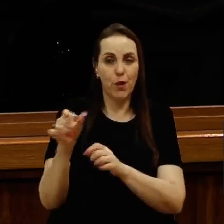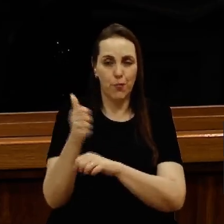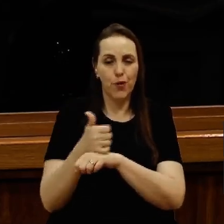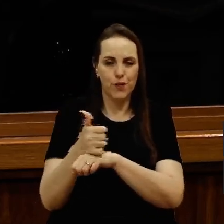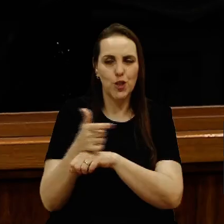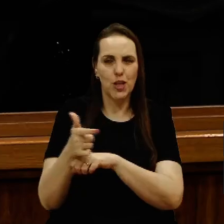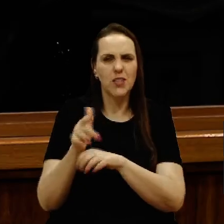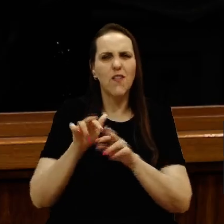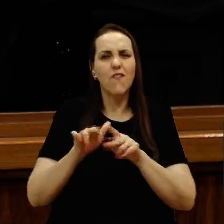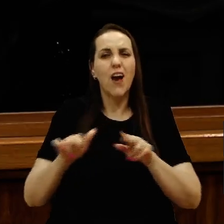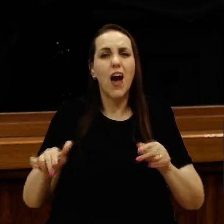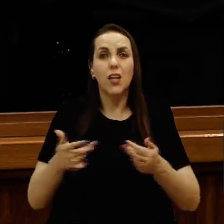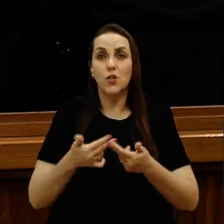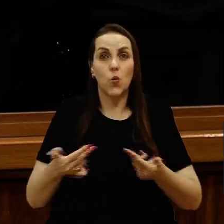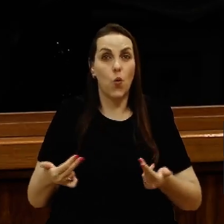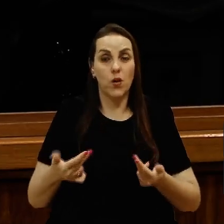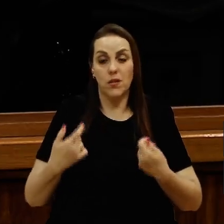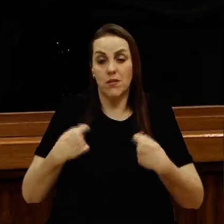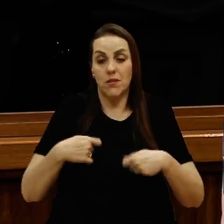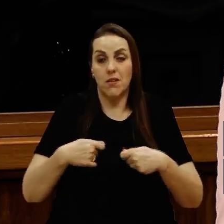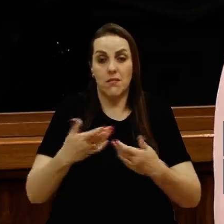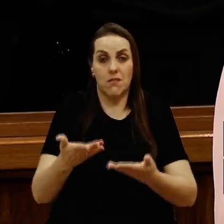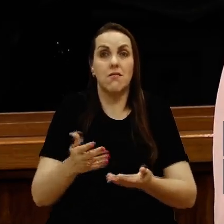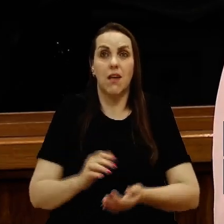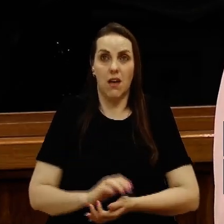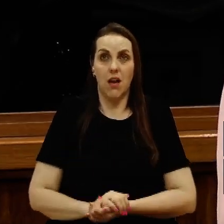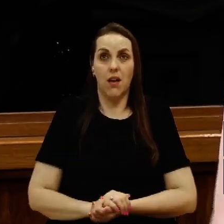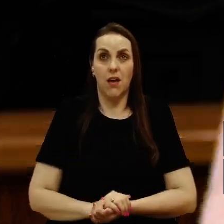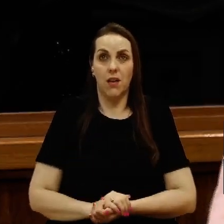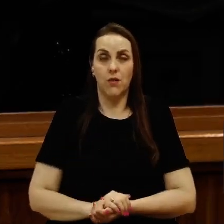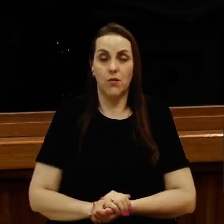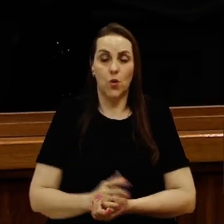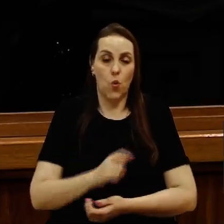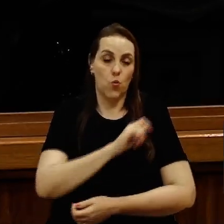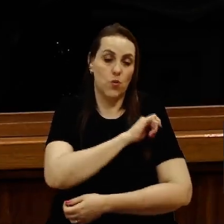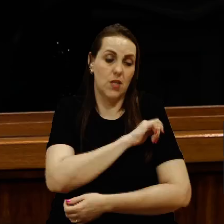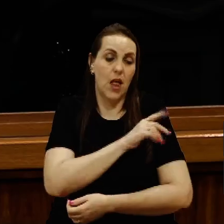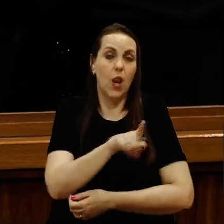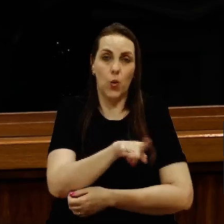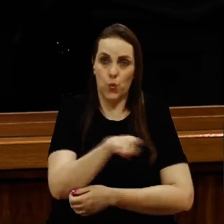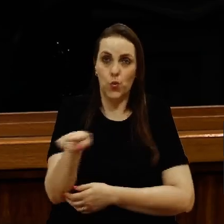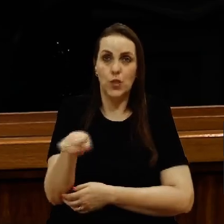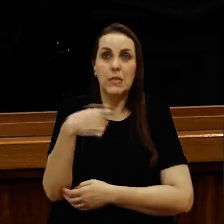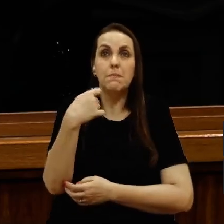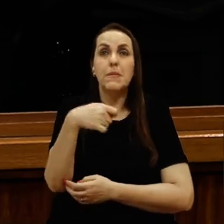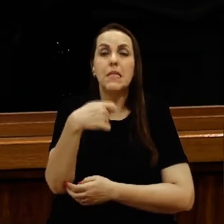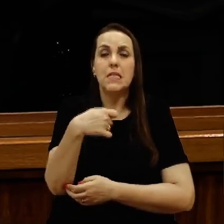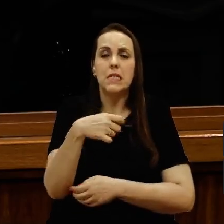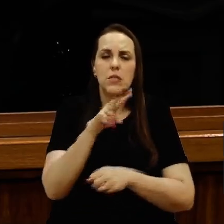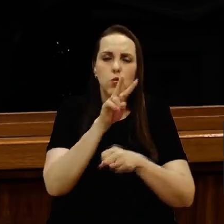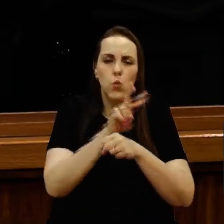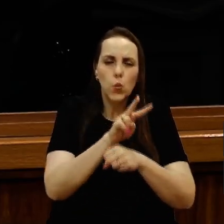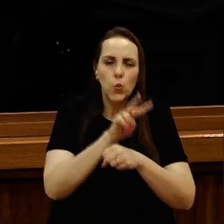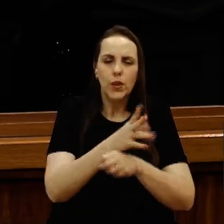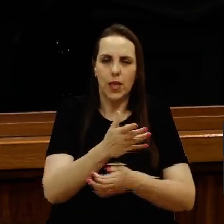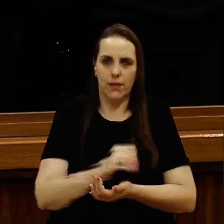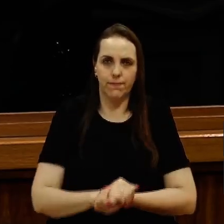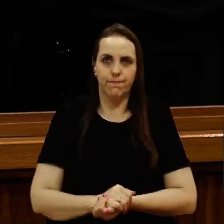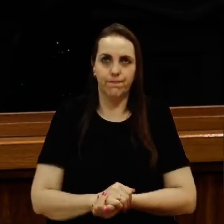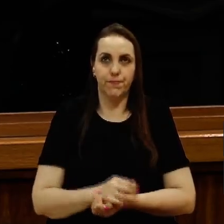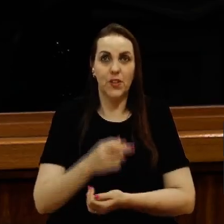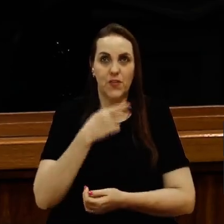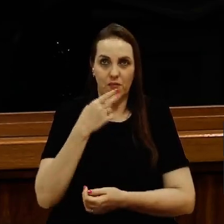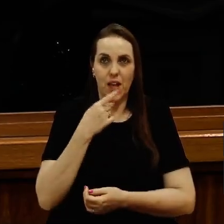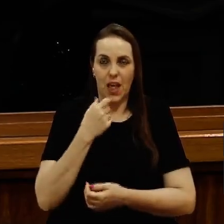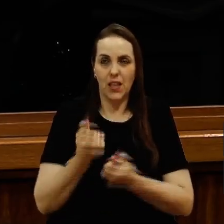que são necessários com estudantes que precisam de cuidadoria, que foram citados alguns,